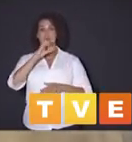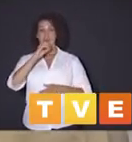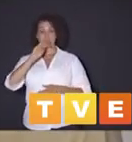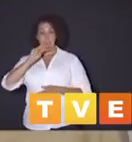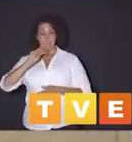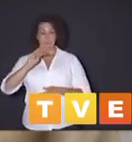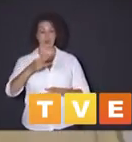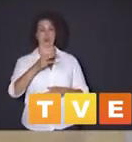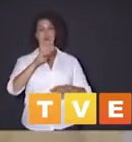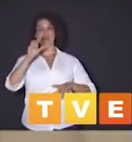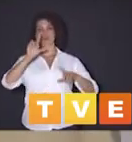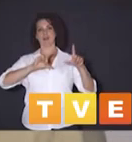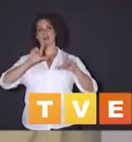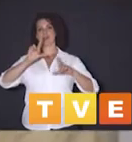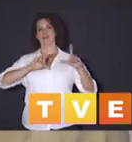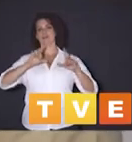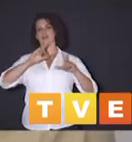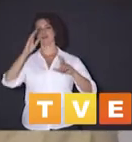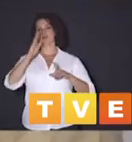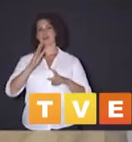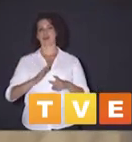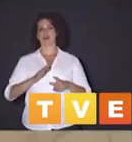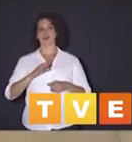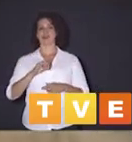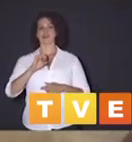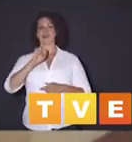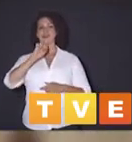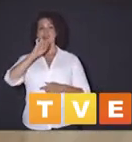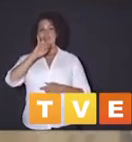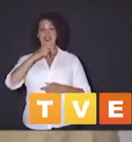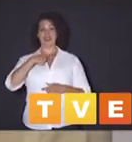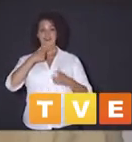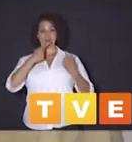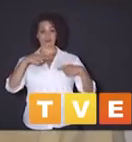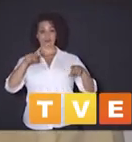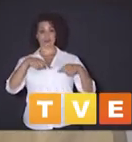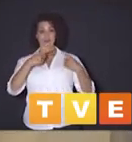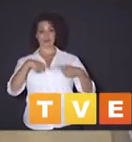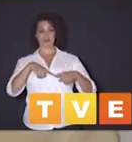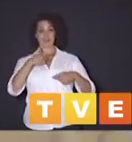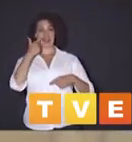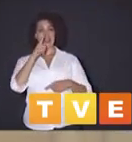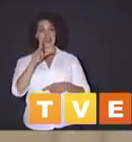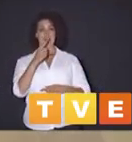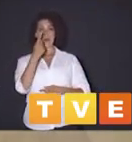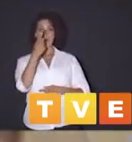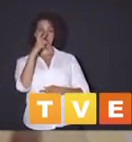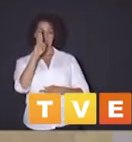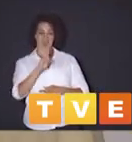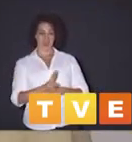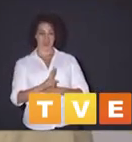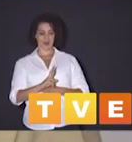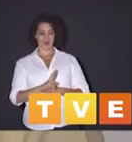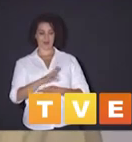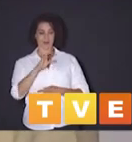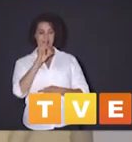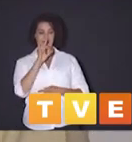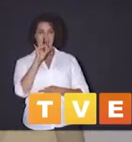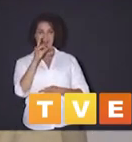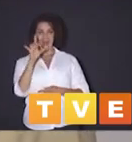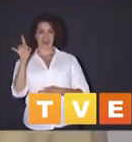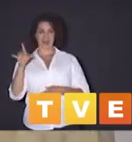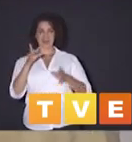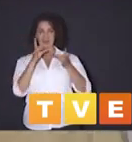músico estava com 80 milhões de reais de gols então eu não sei é um software que